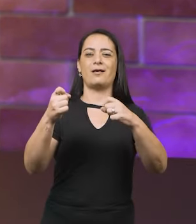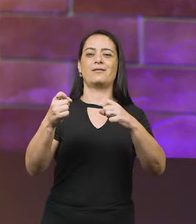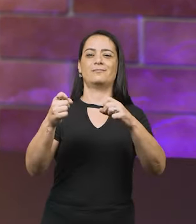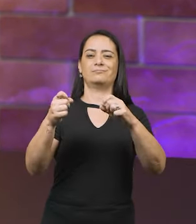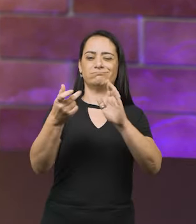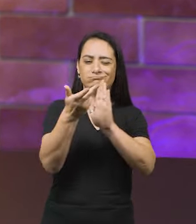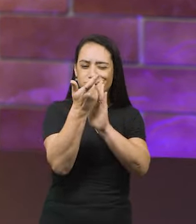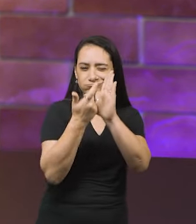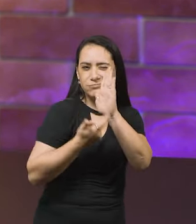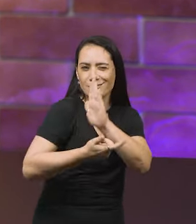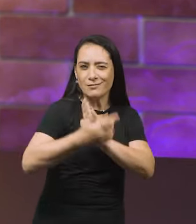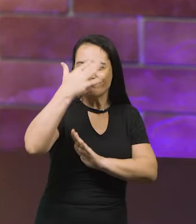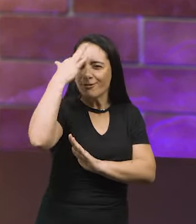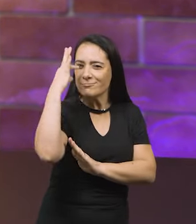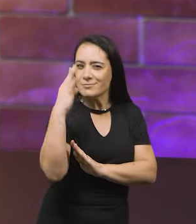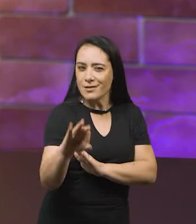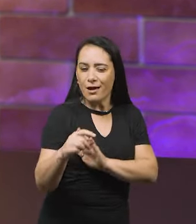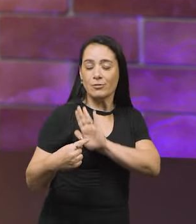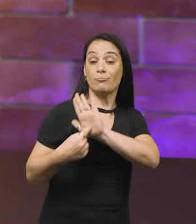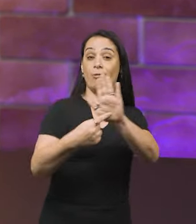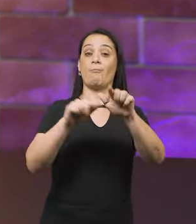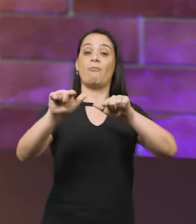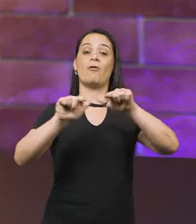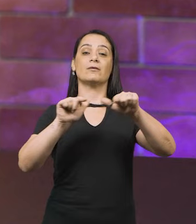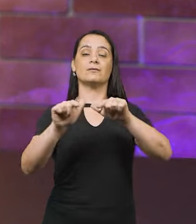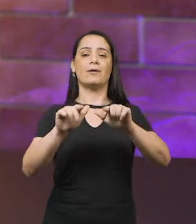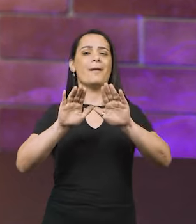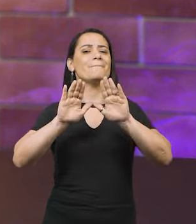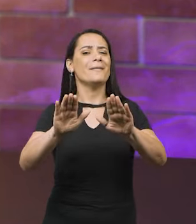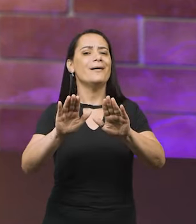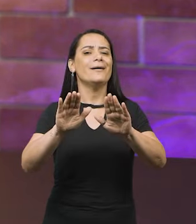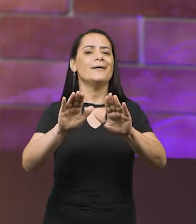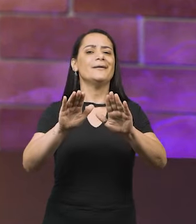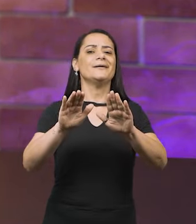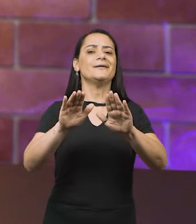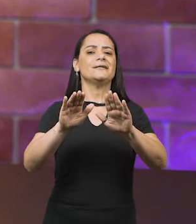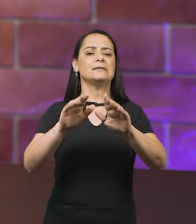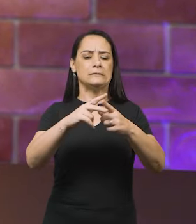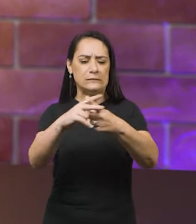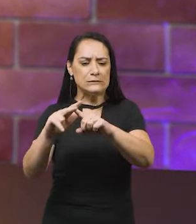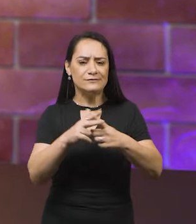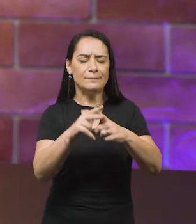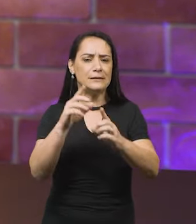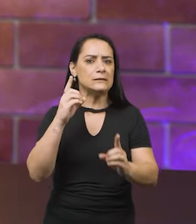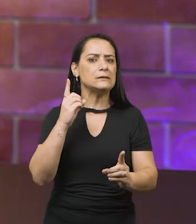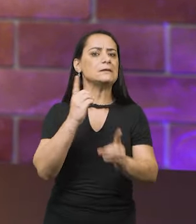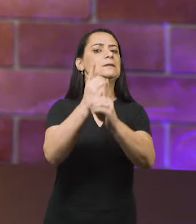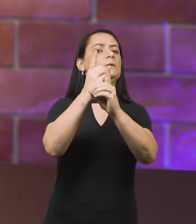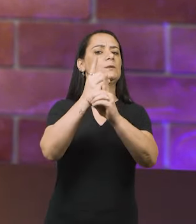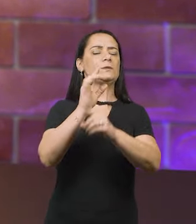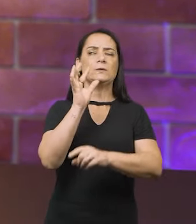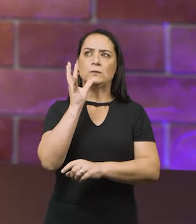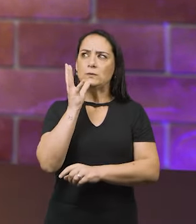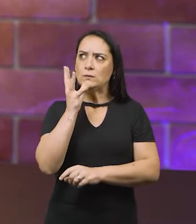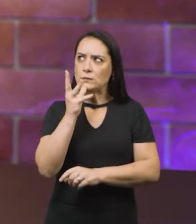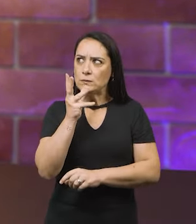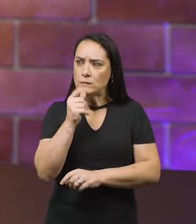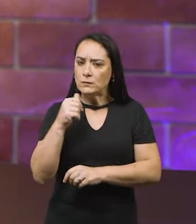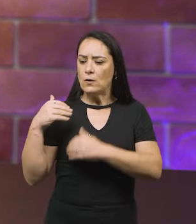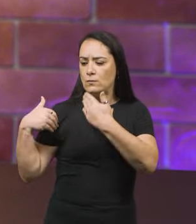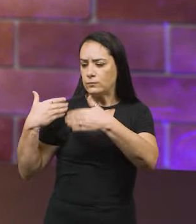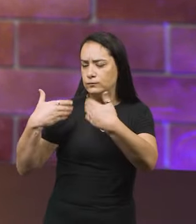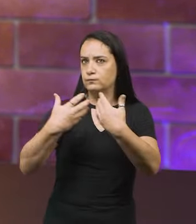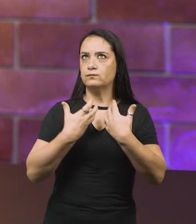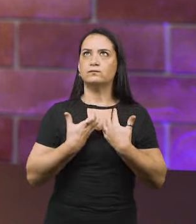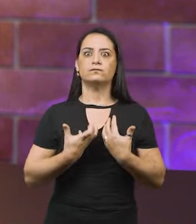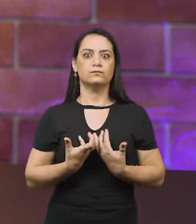sempre precisando da imagem certa para ilustrar os seus trabalhos, mas encontrar esses recursos pode ser